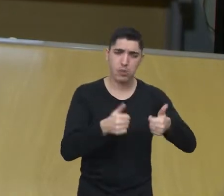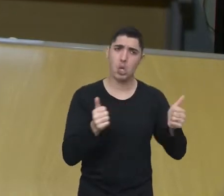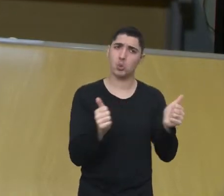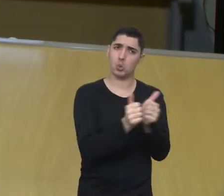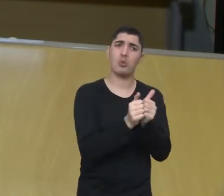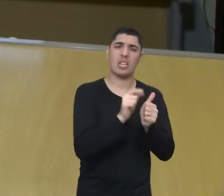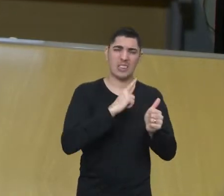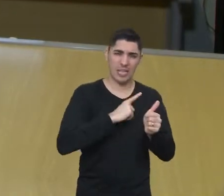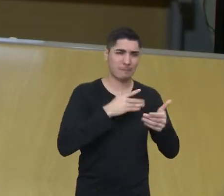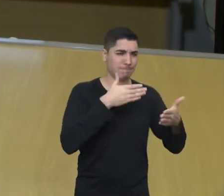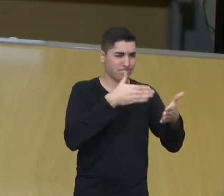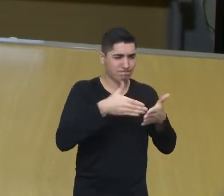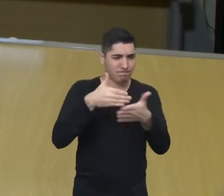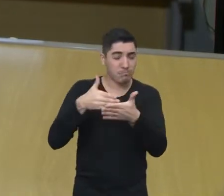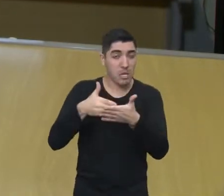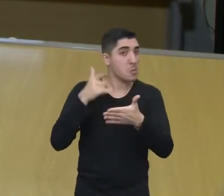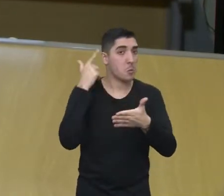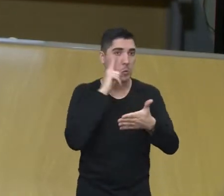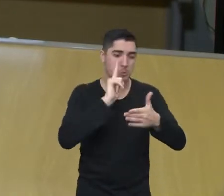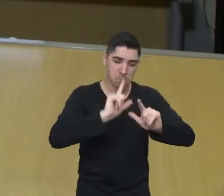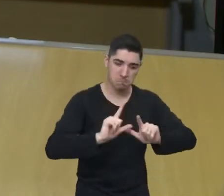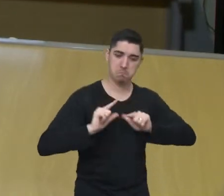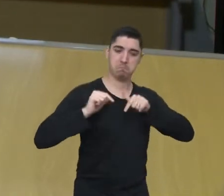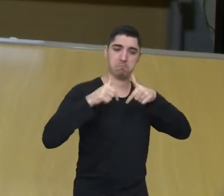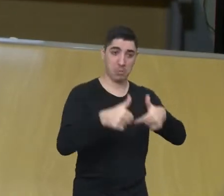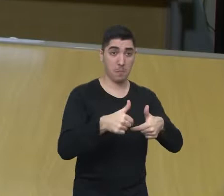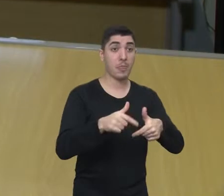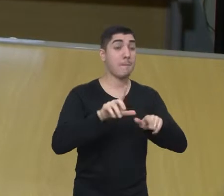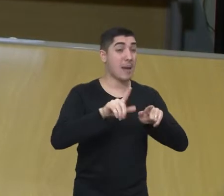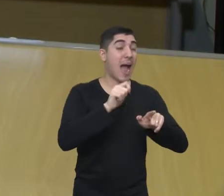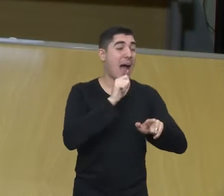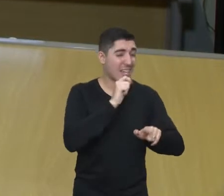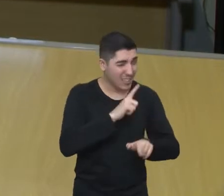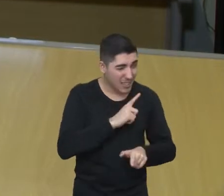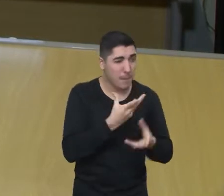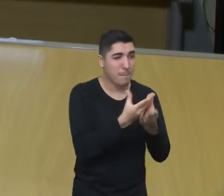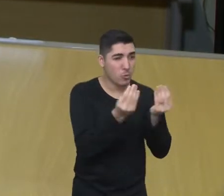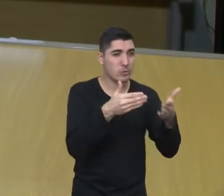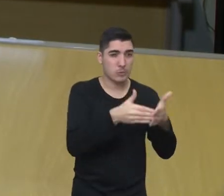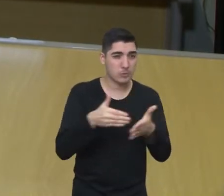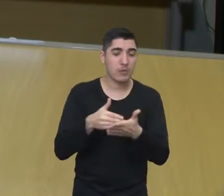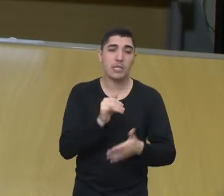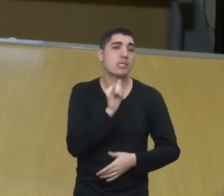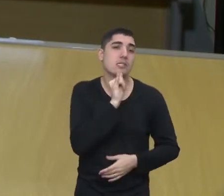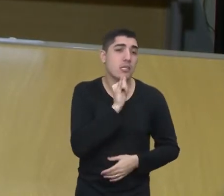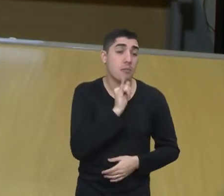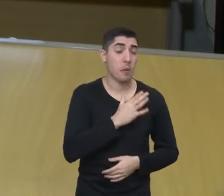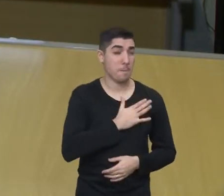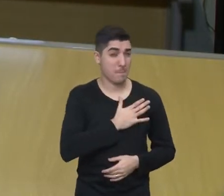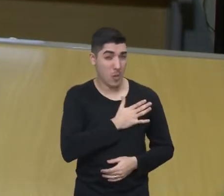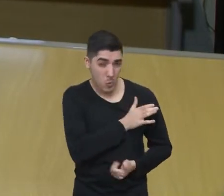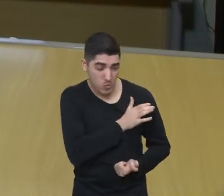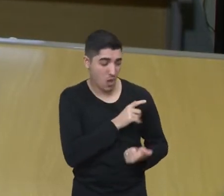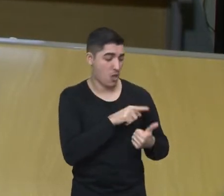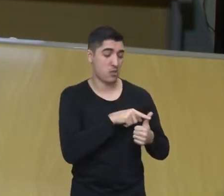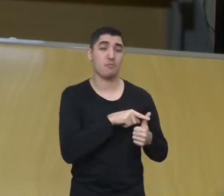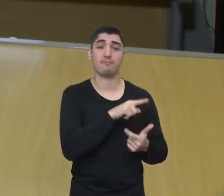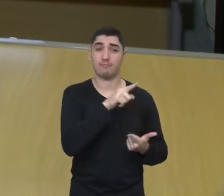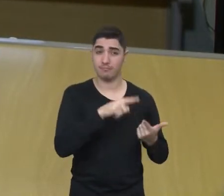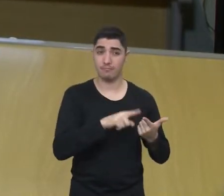que muitas barreiras já foram superadas, mas ainda há muitas barreiras que precisam ser vencidas, como, por exemplo,